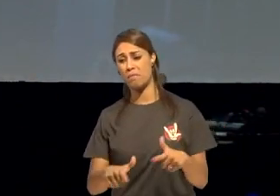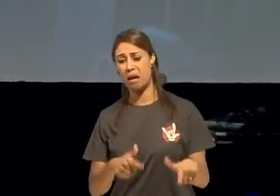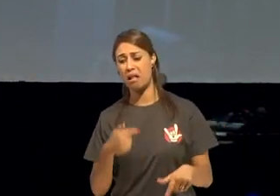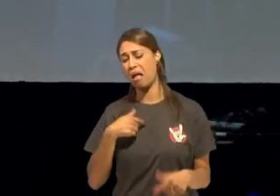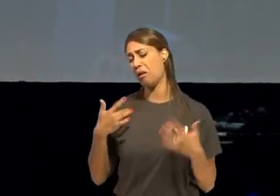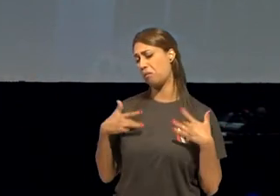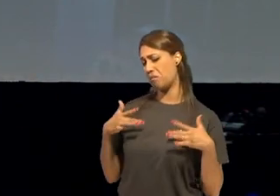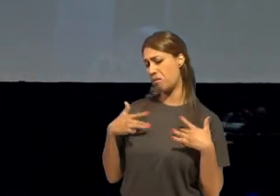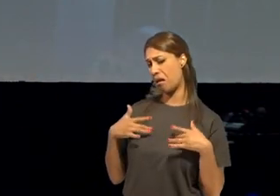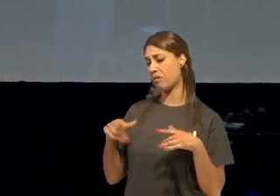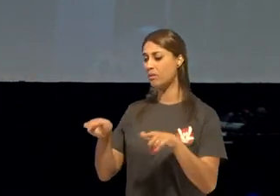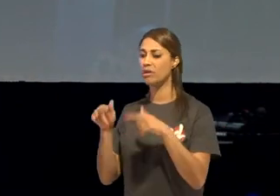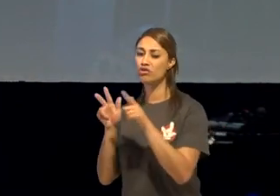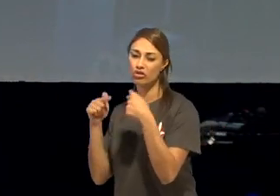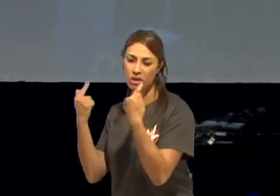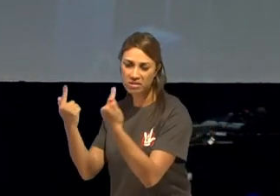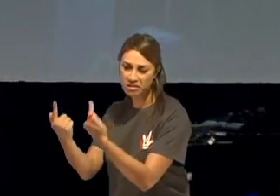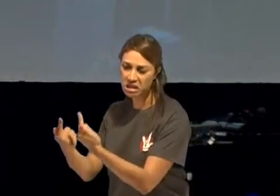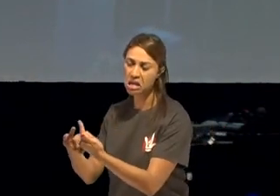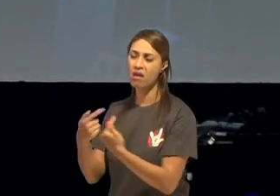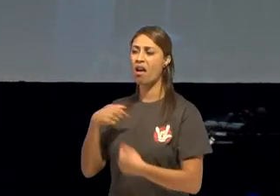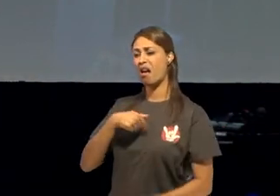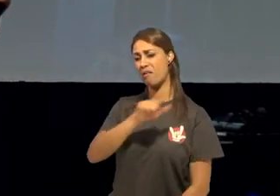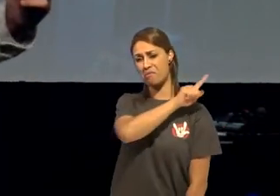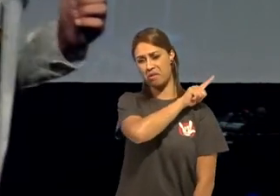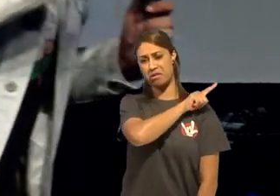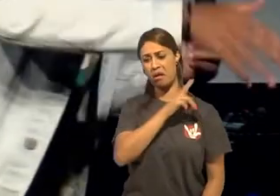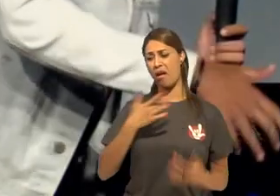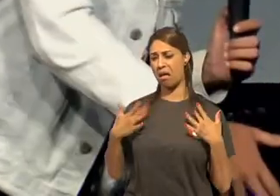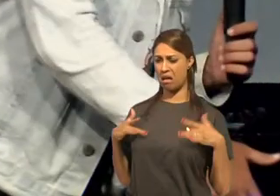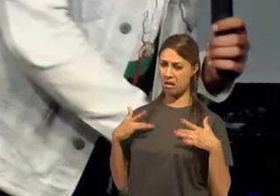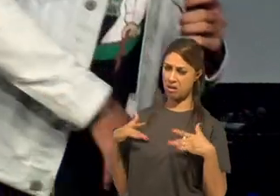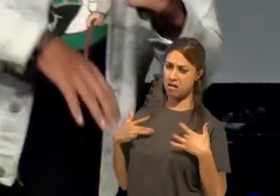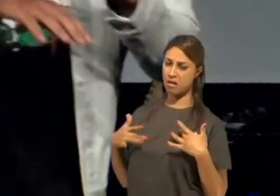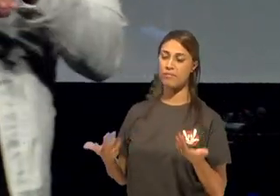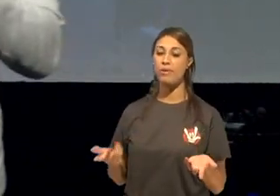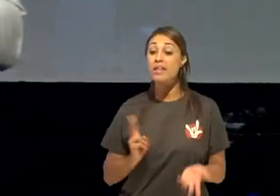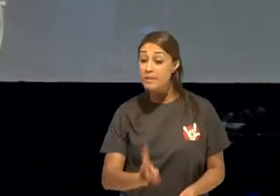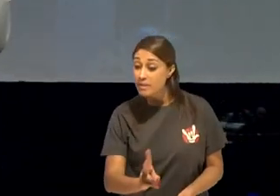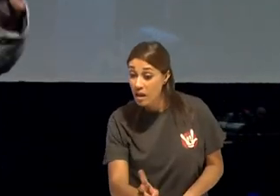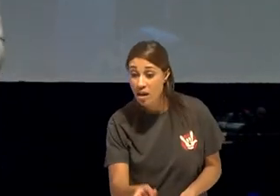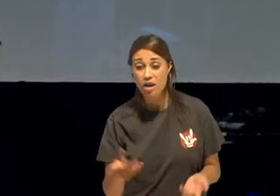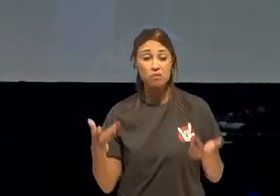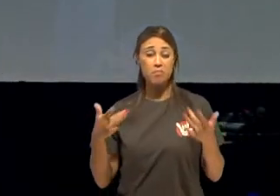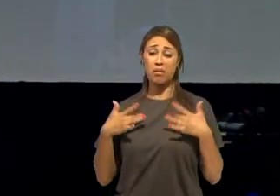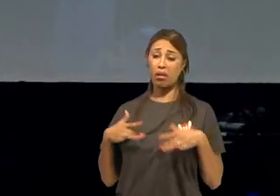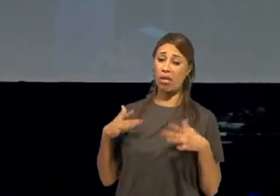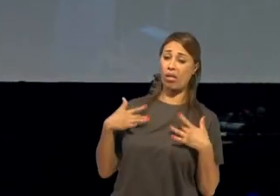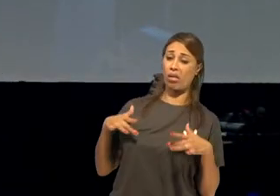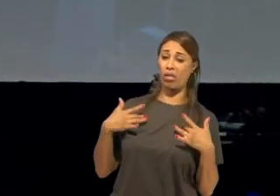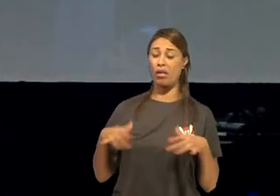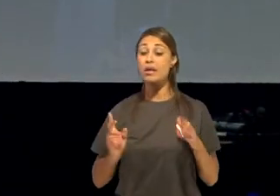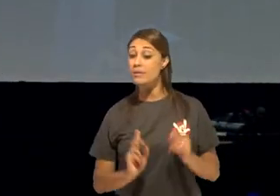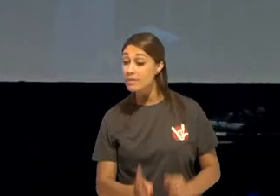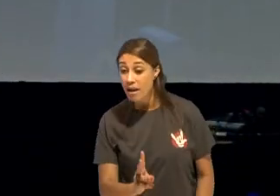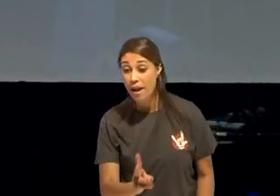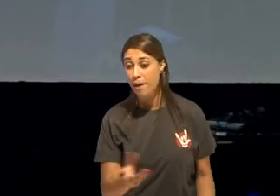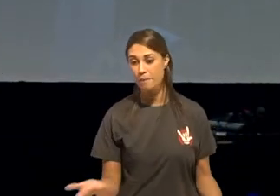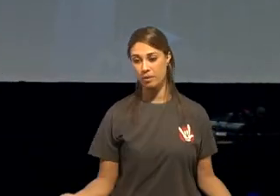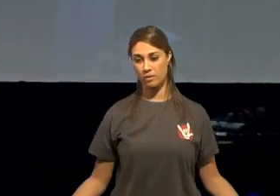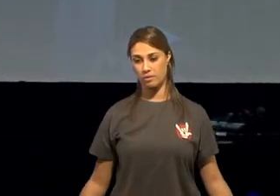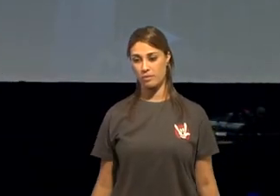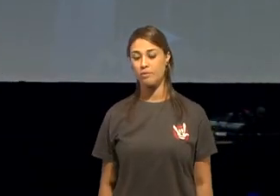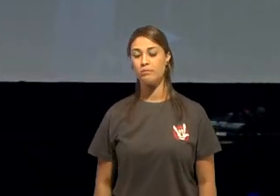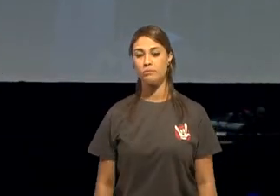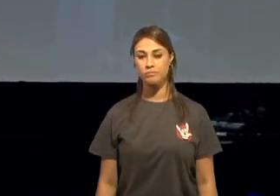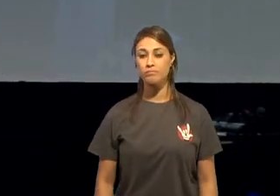na cela, vítimas liderando cela, vítimas liderados, vítimas na igreja, são vítimas em todo lugar.